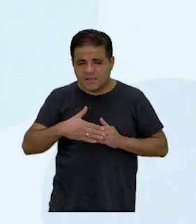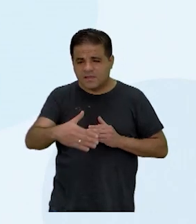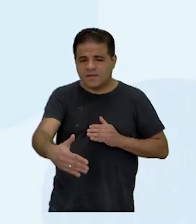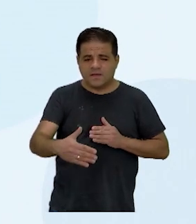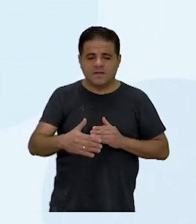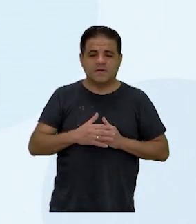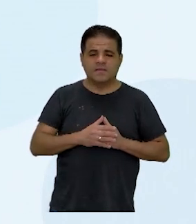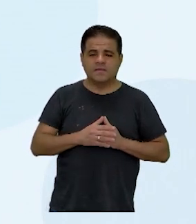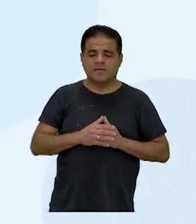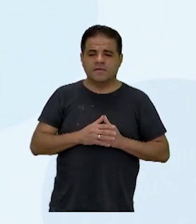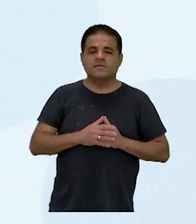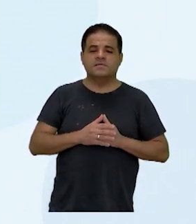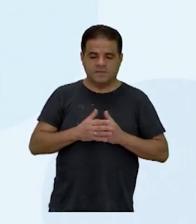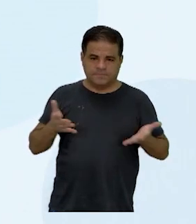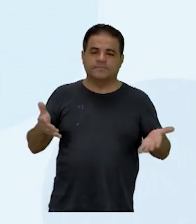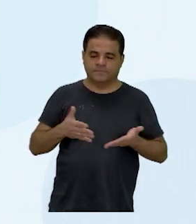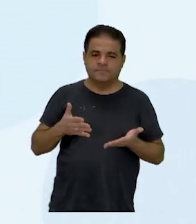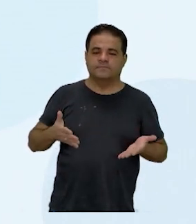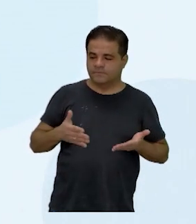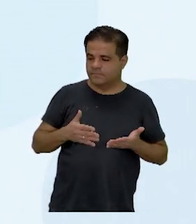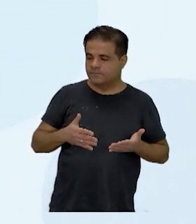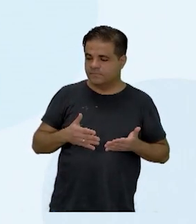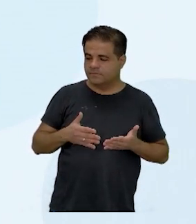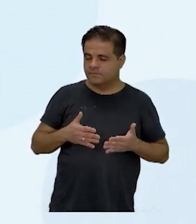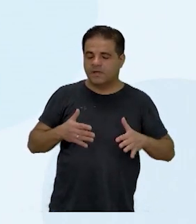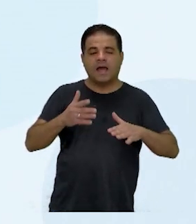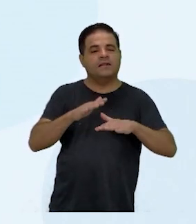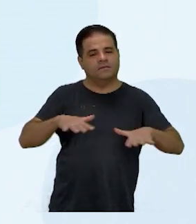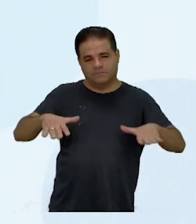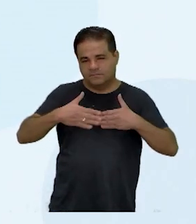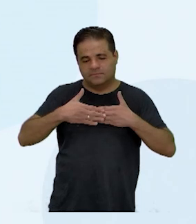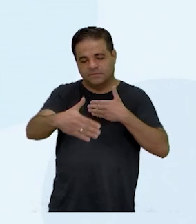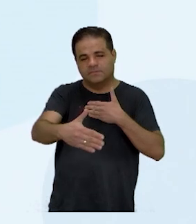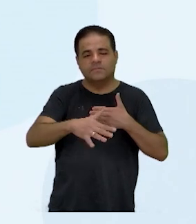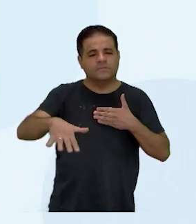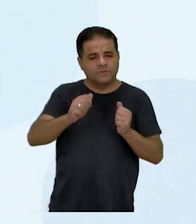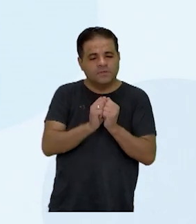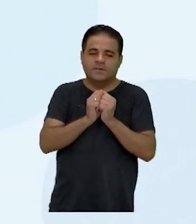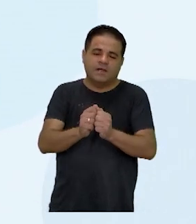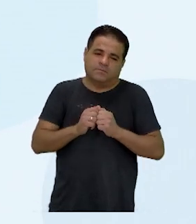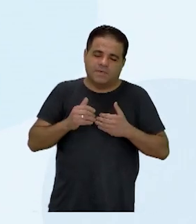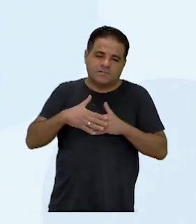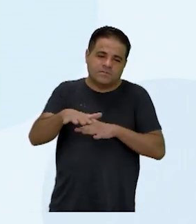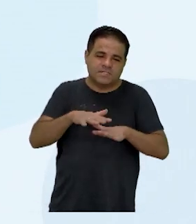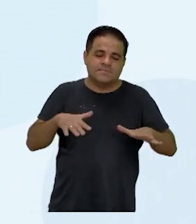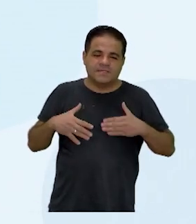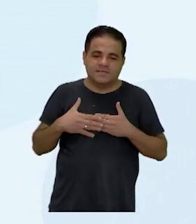pouquinho. A segunda é Jogos da Estratégia à Criação.